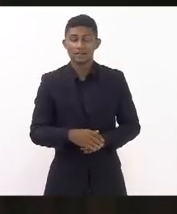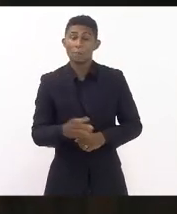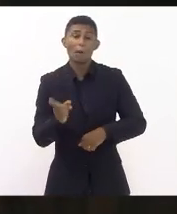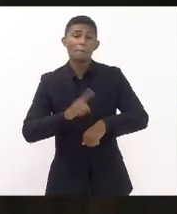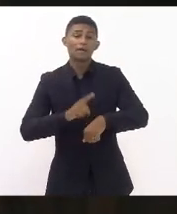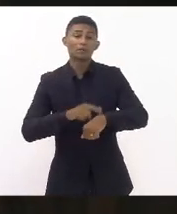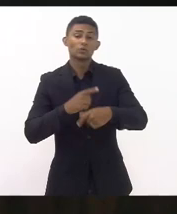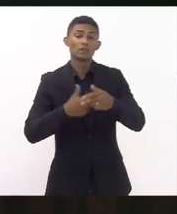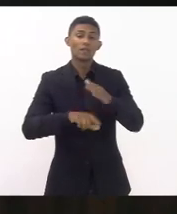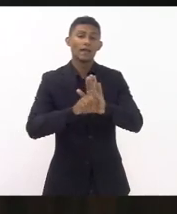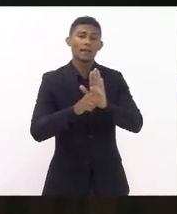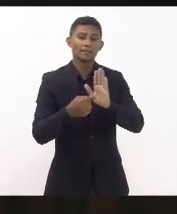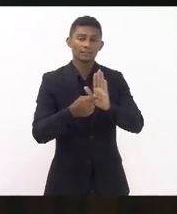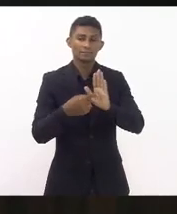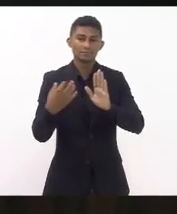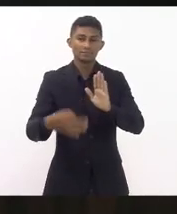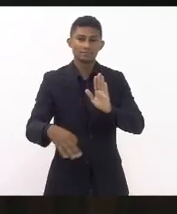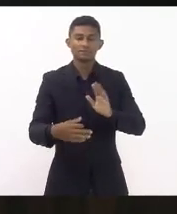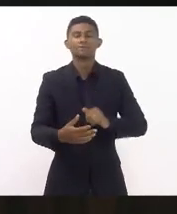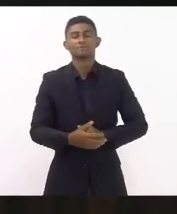com o deputado Márcio Pacheco.